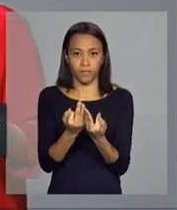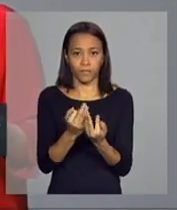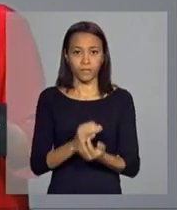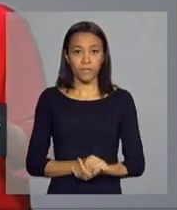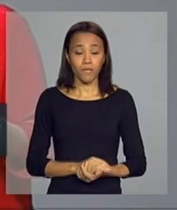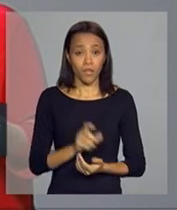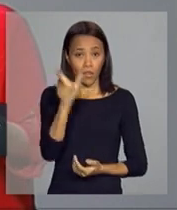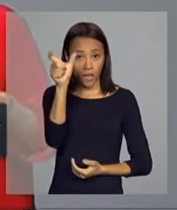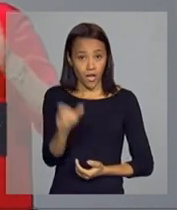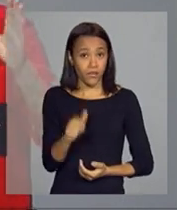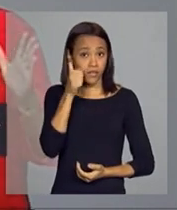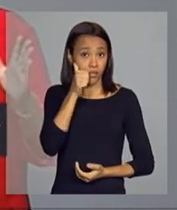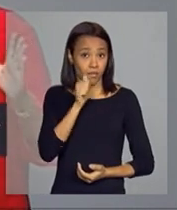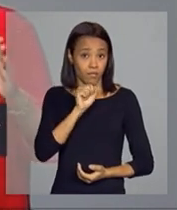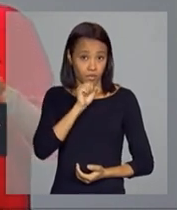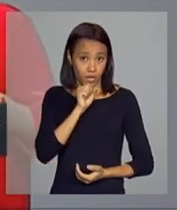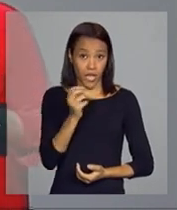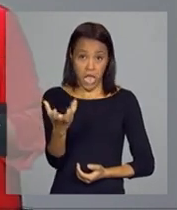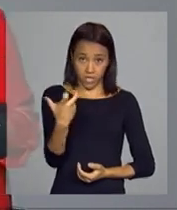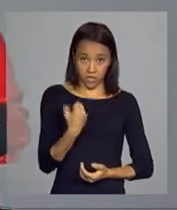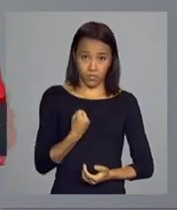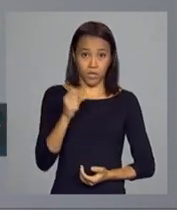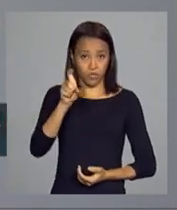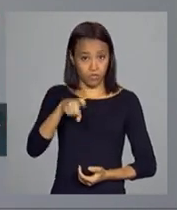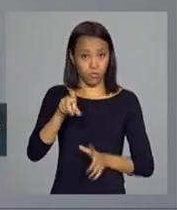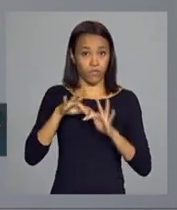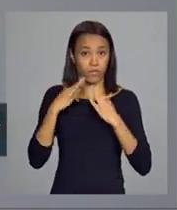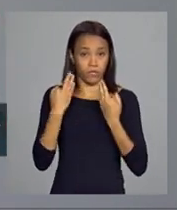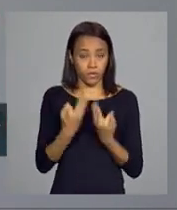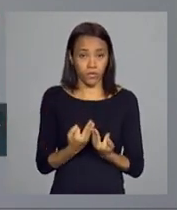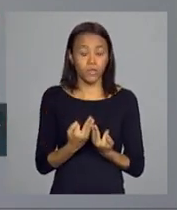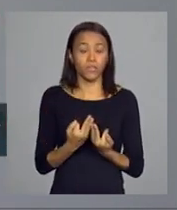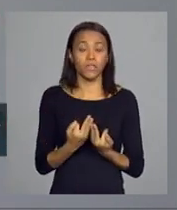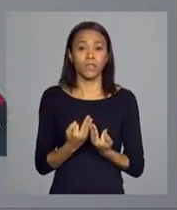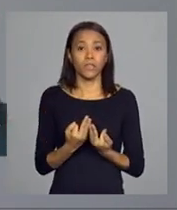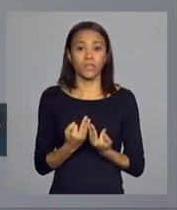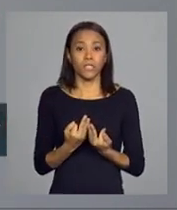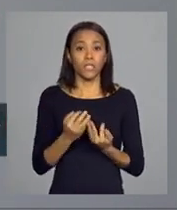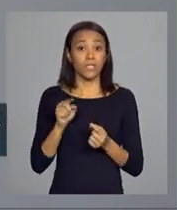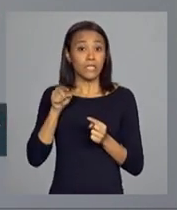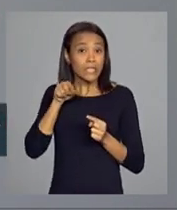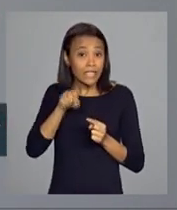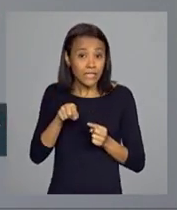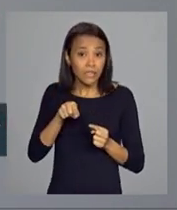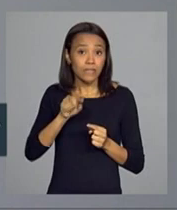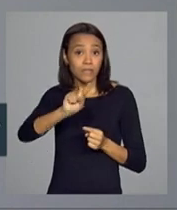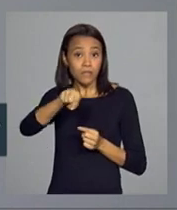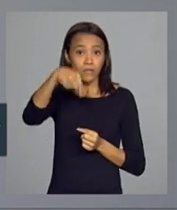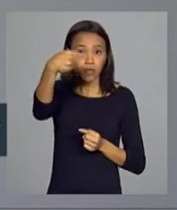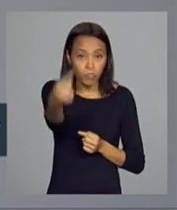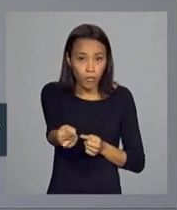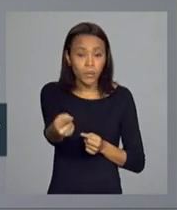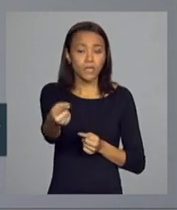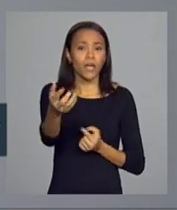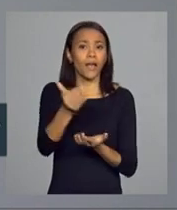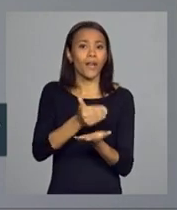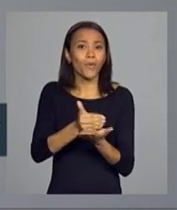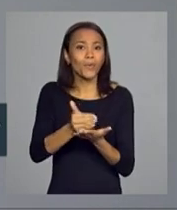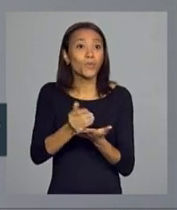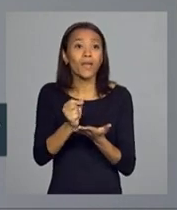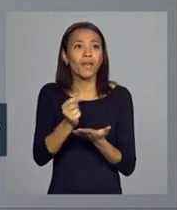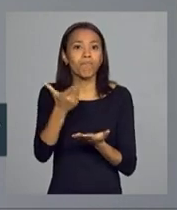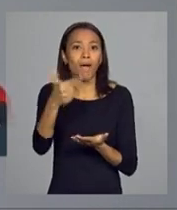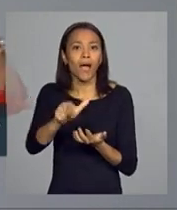ela recebia o Bolsa Família e, a partir daí, ela começava a querer